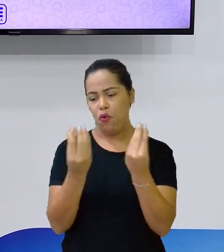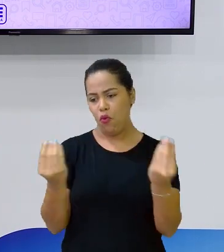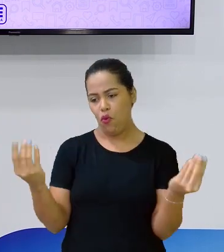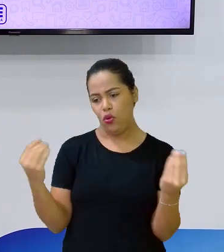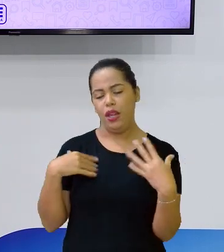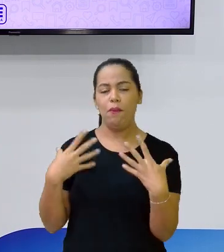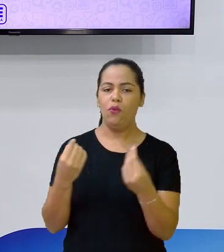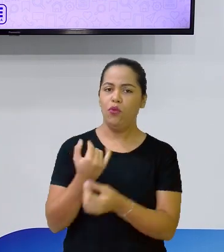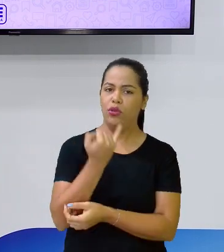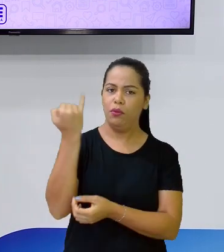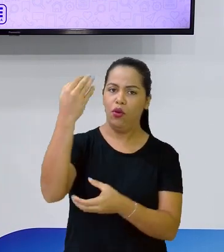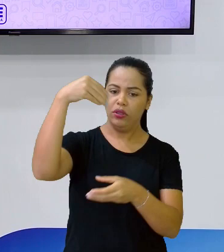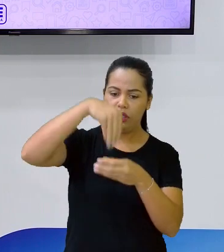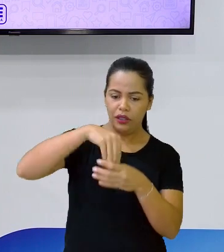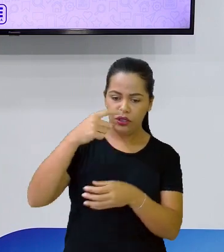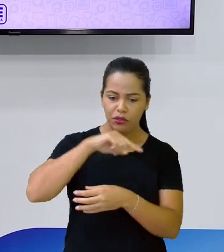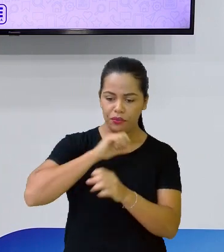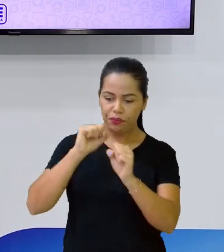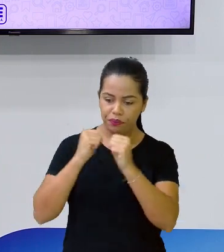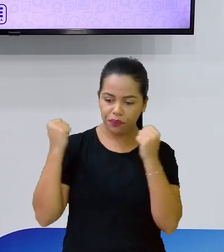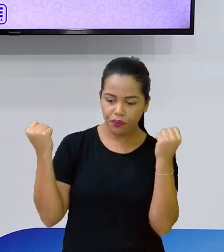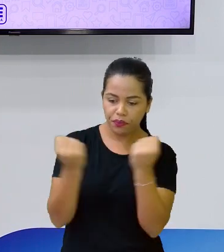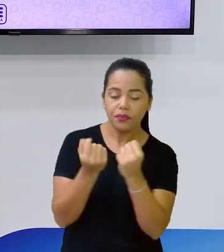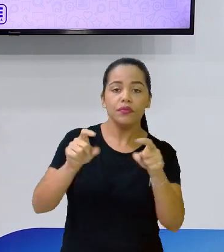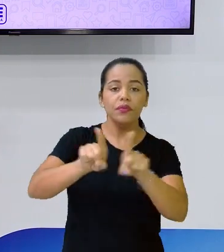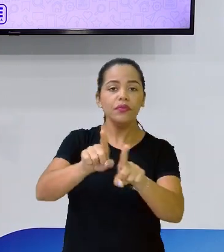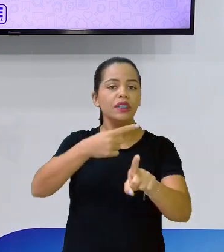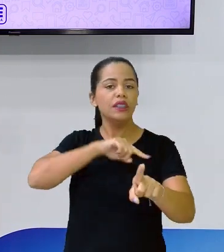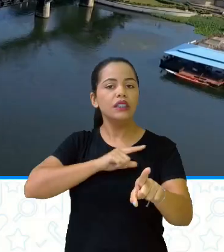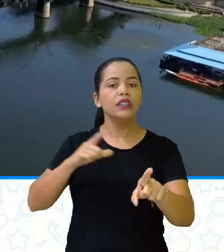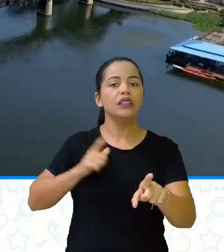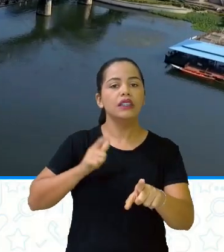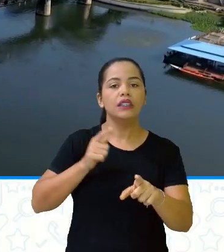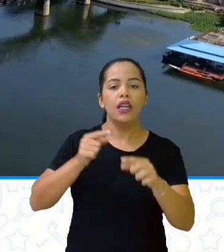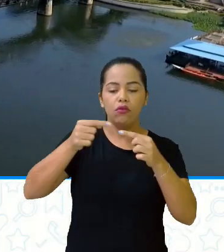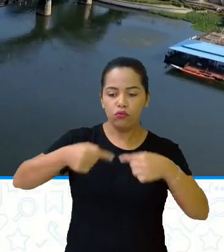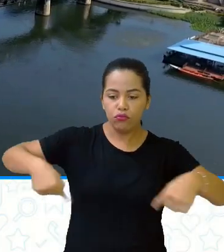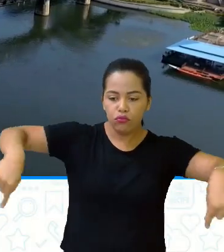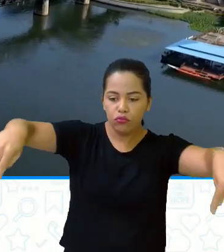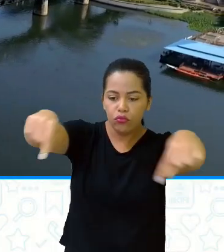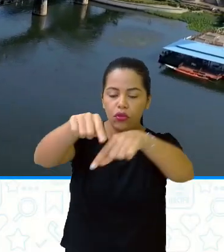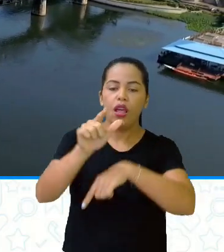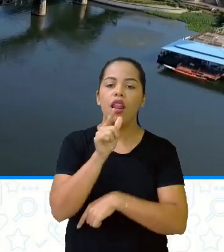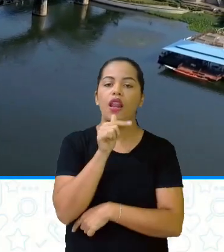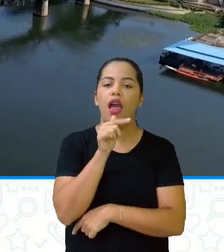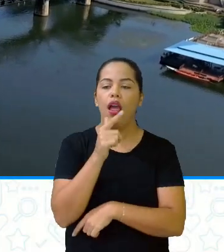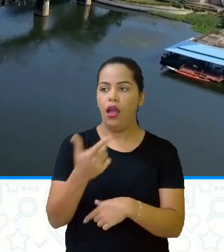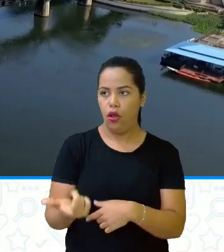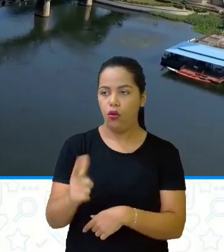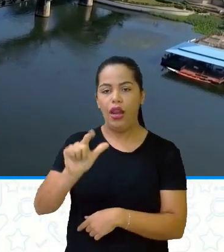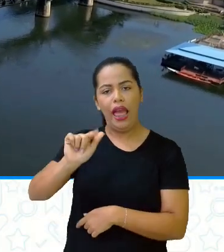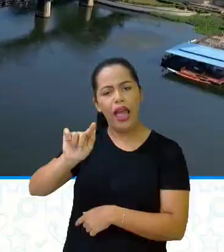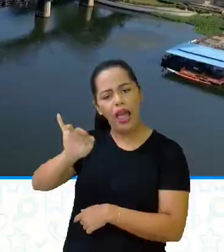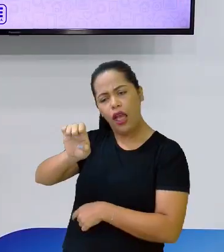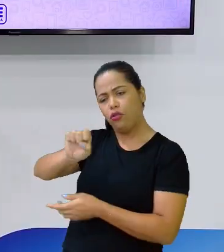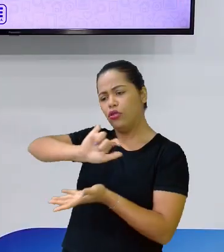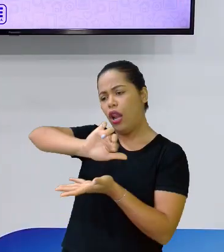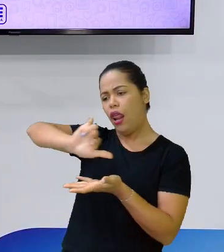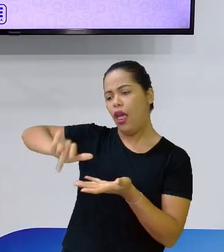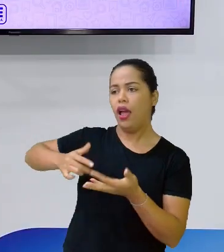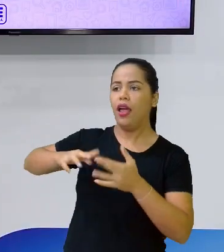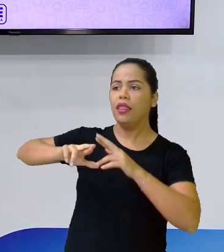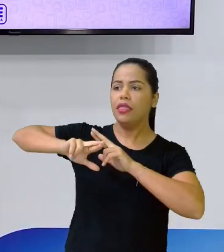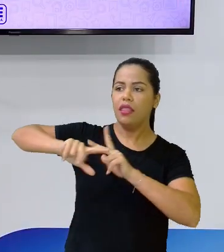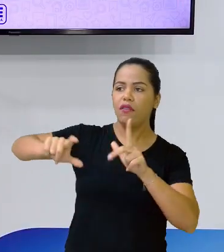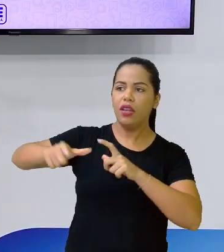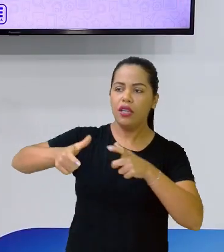importantes na nossa sociedade. Também a gente tem os lagos. Então, eu coloquei a mesma imagem. O lago, gente, a diferença é que ele